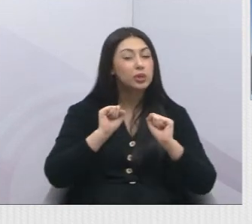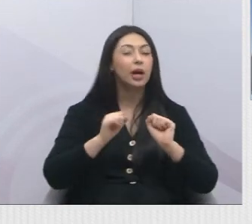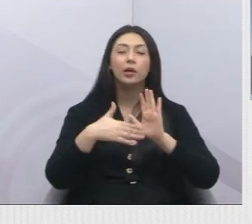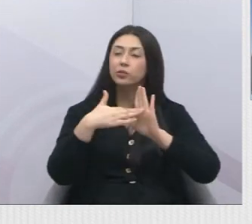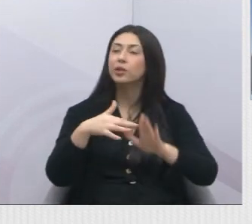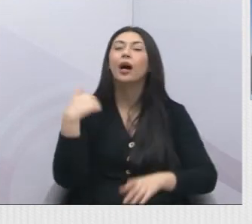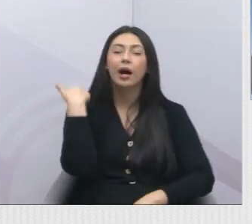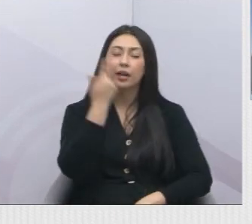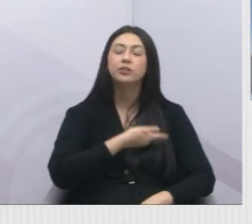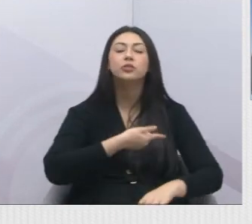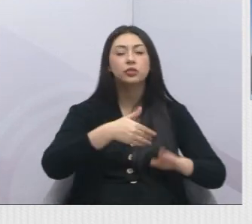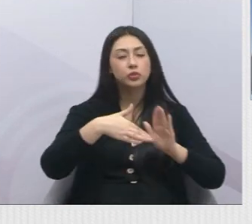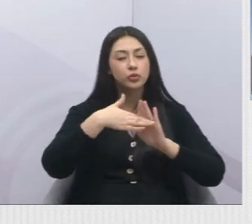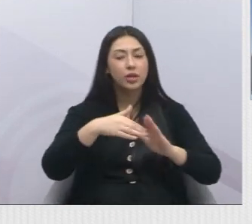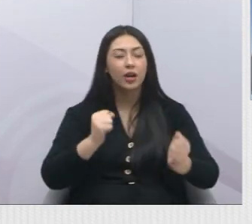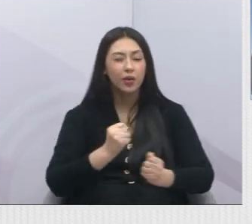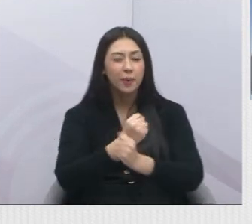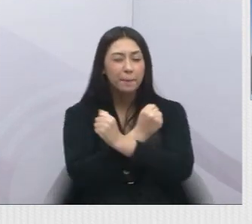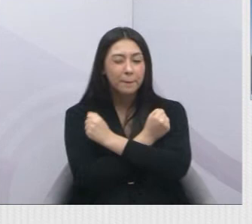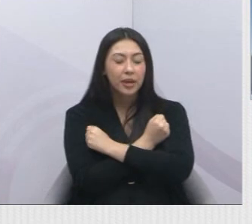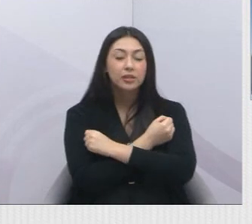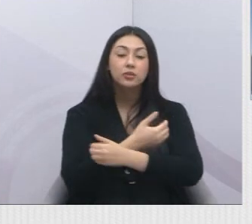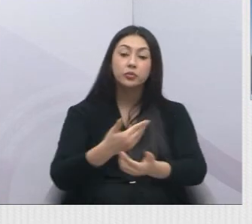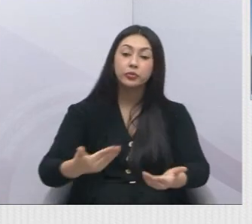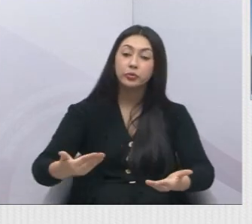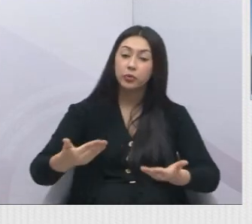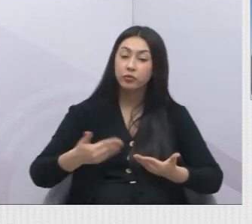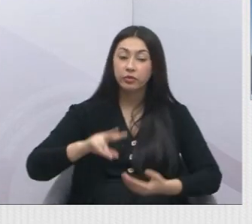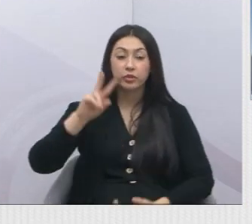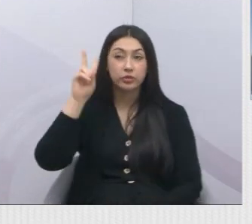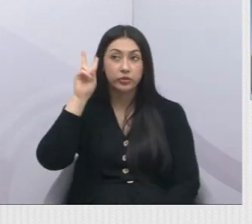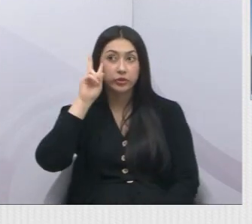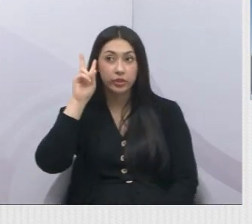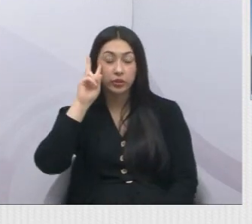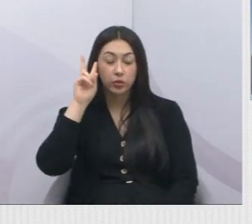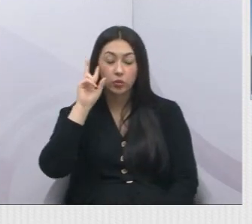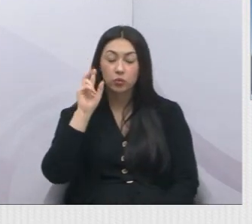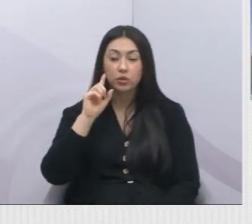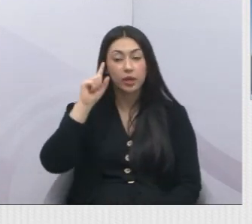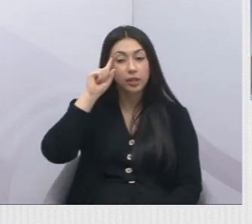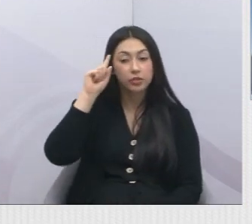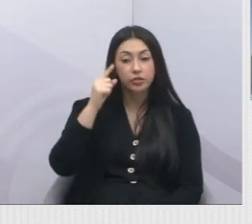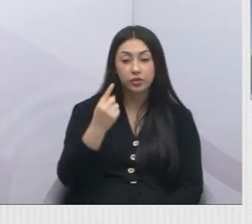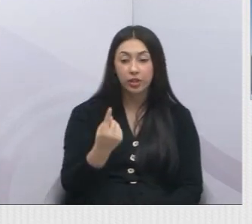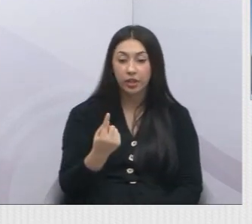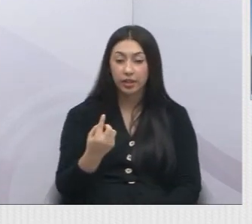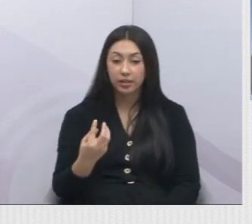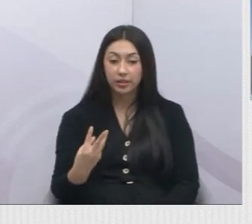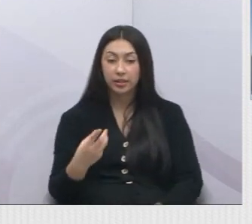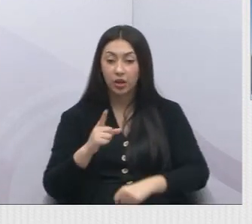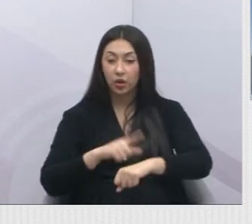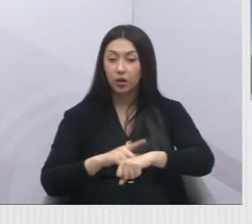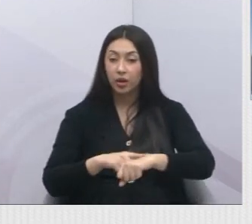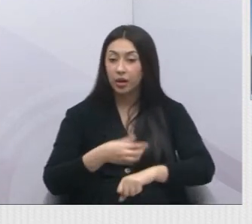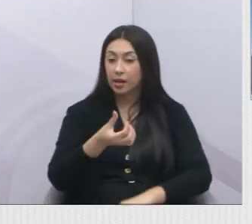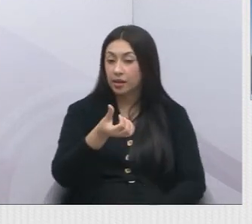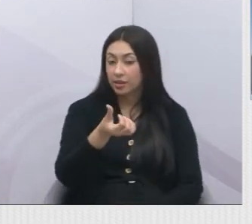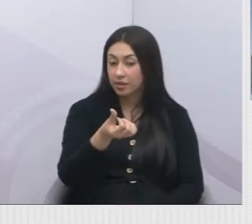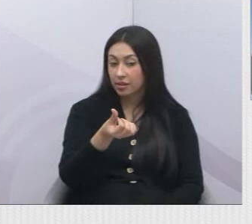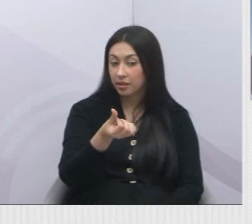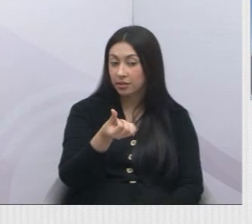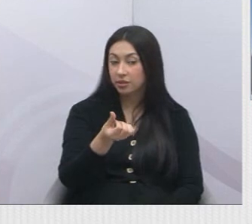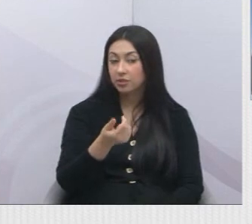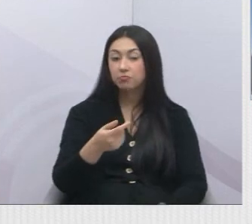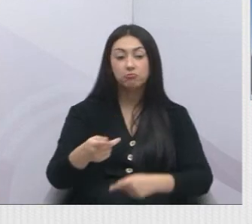tá bom? Um grande abraço, fica o meu convite. É segunda-feira, agora dia 13, às 18 horas, tá bom?